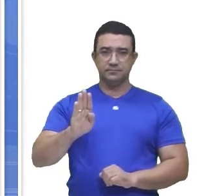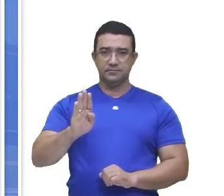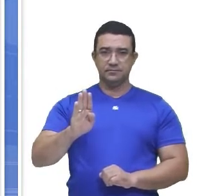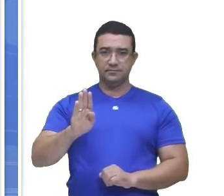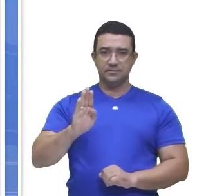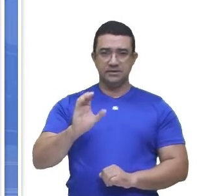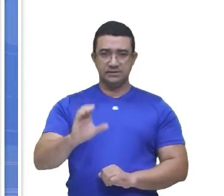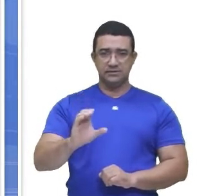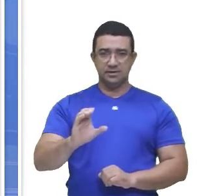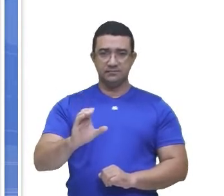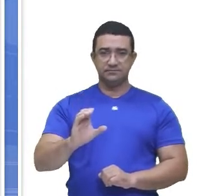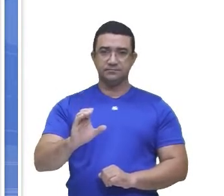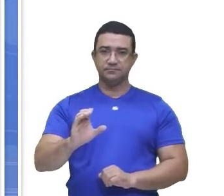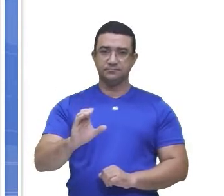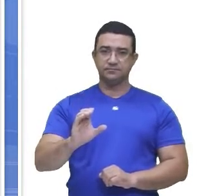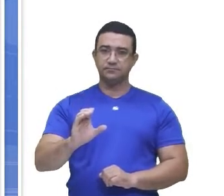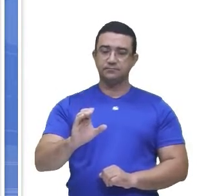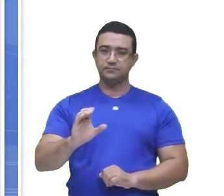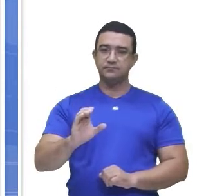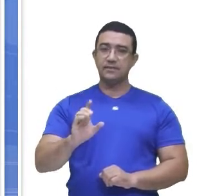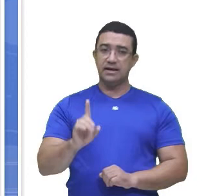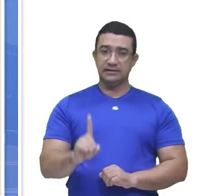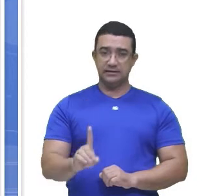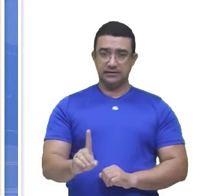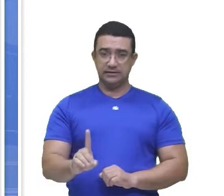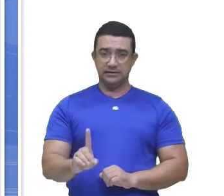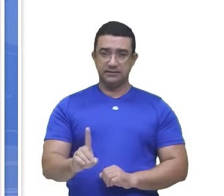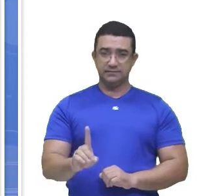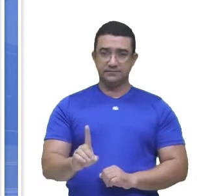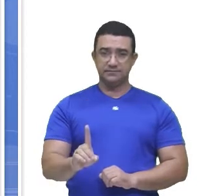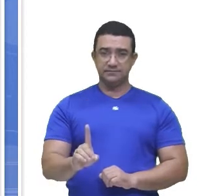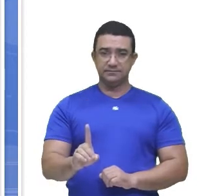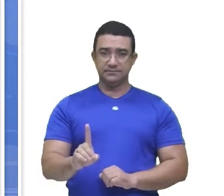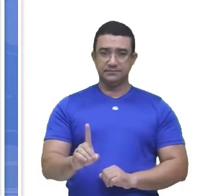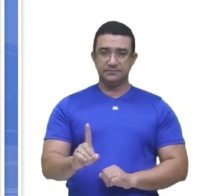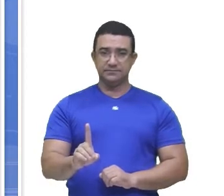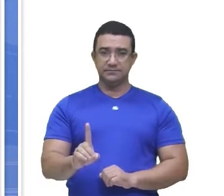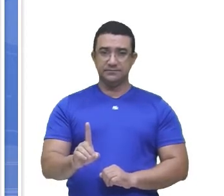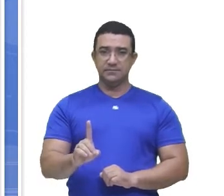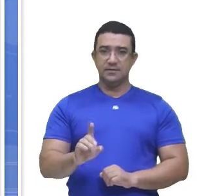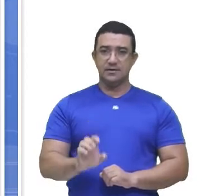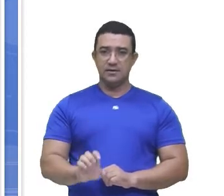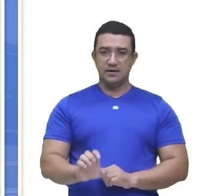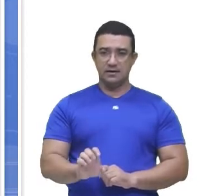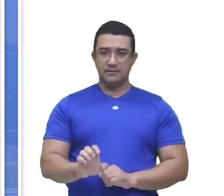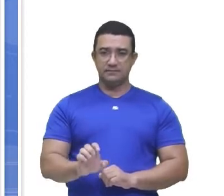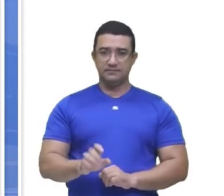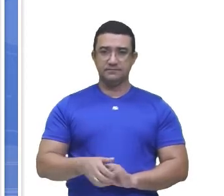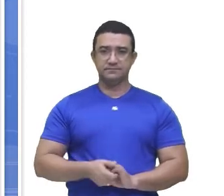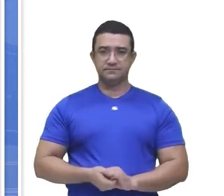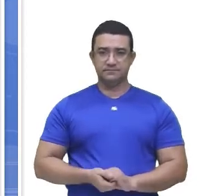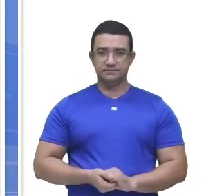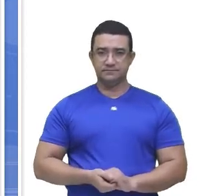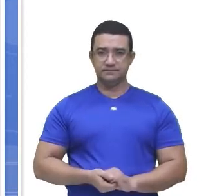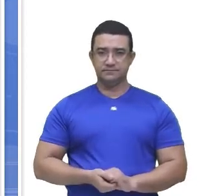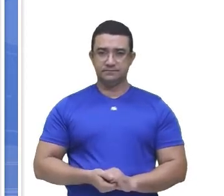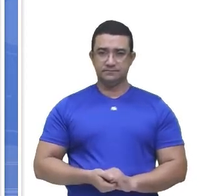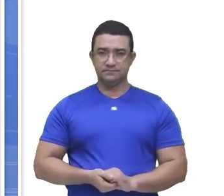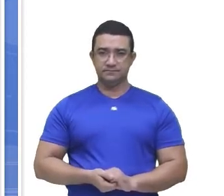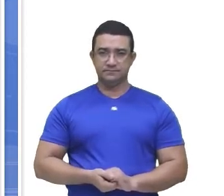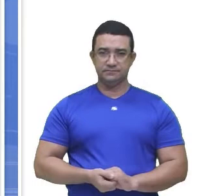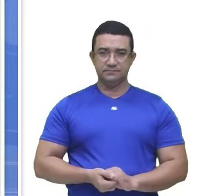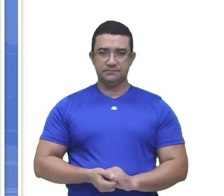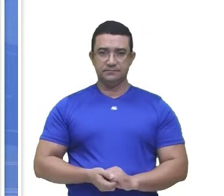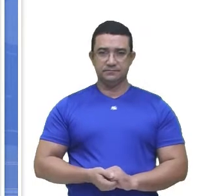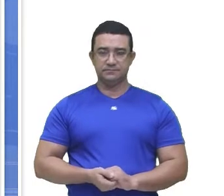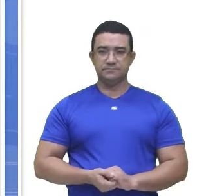para salvar vidas. D. La democracia es un océano de libertad. E hay gente que tiene un